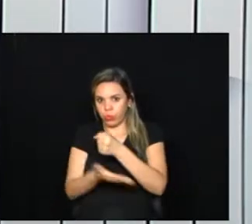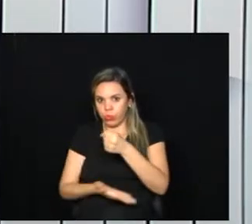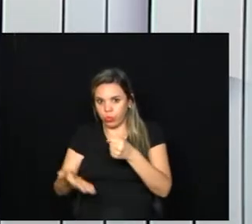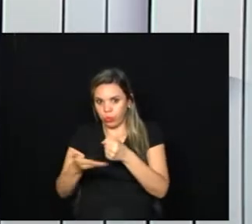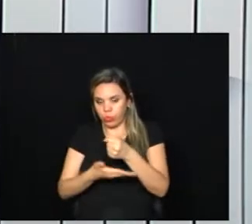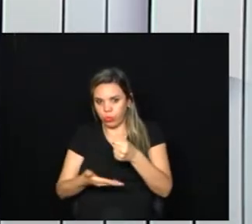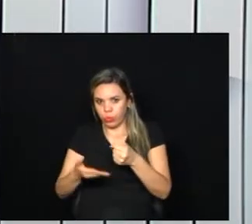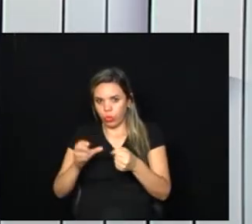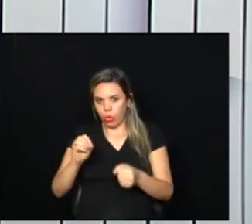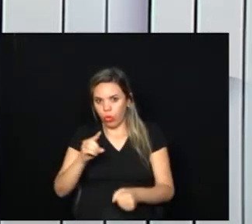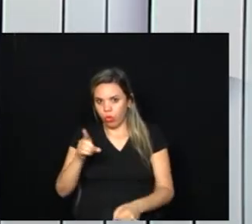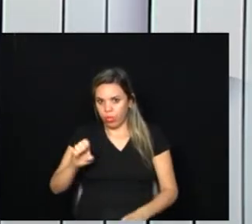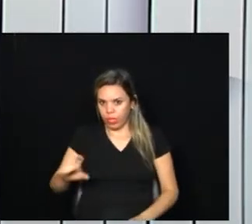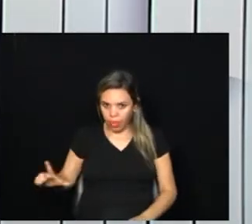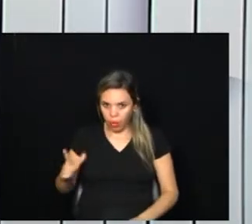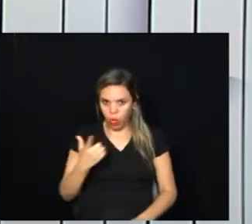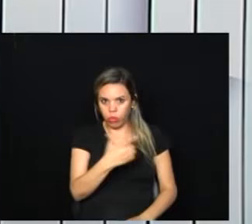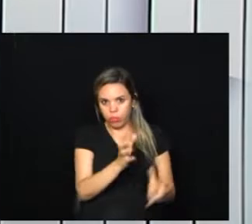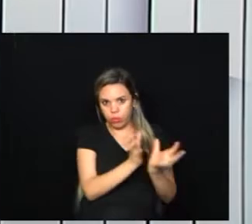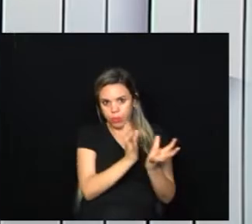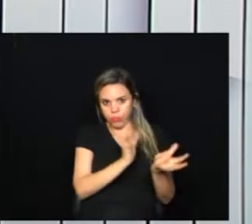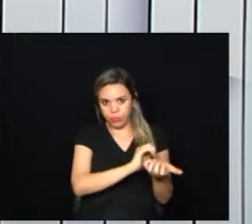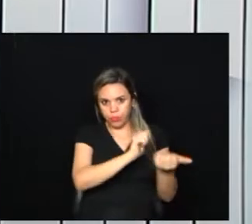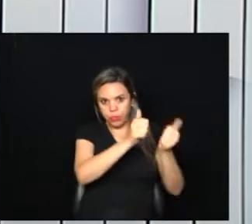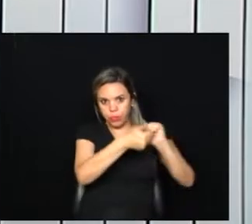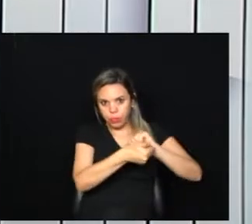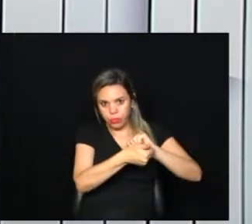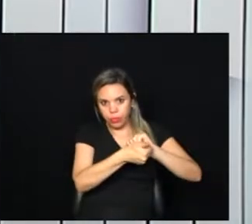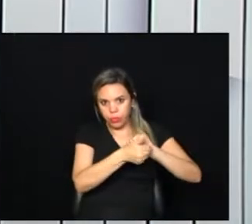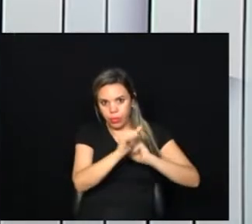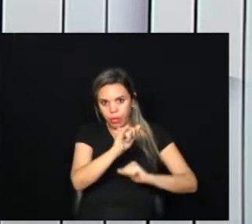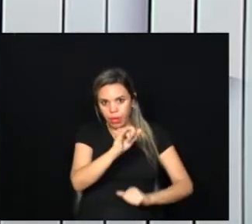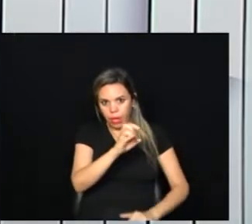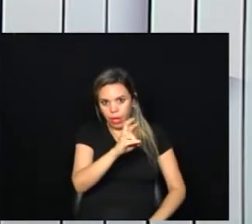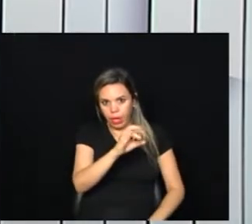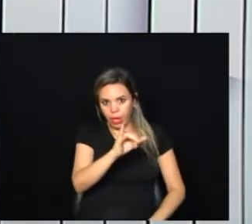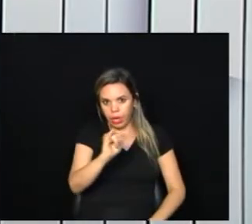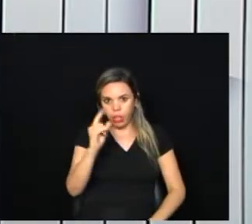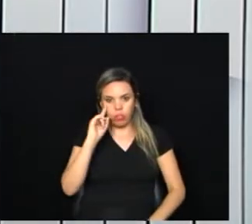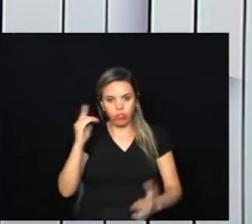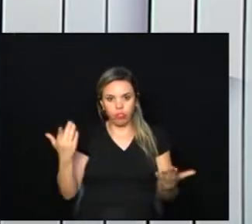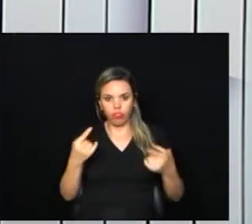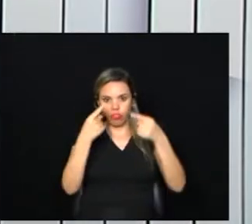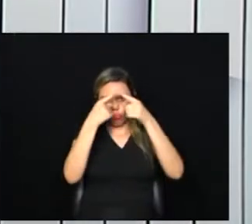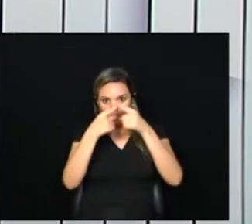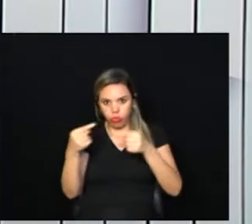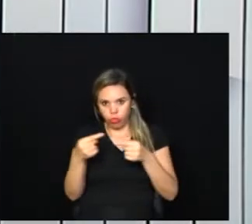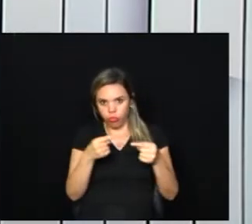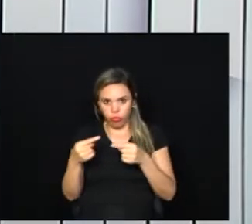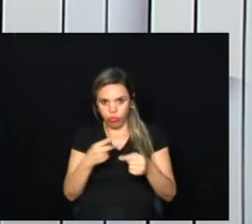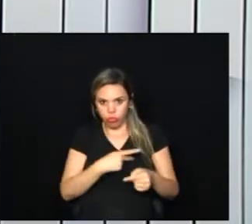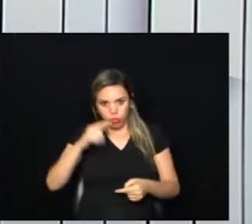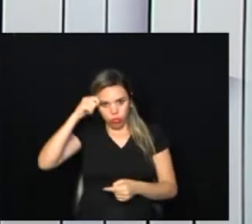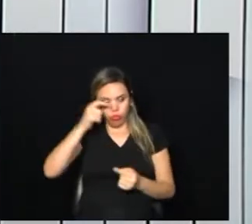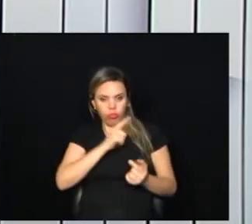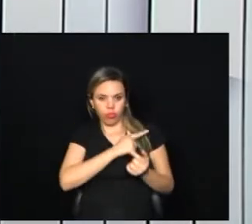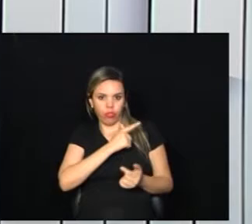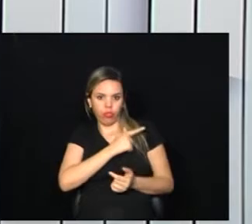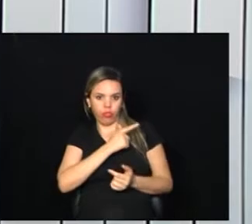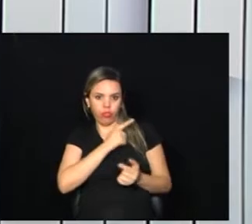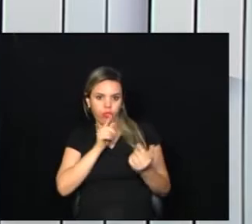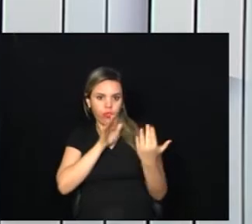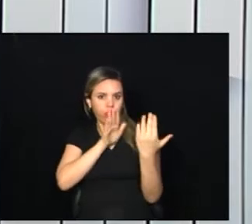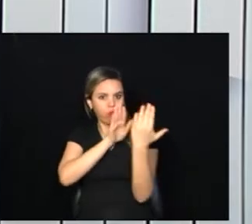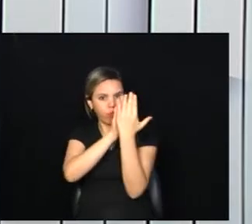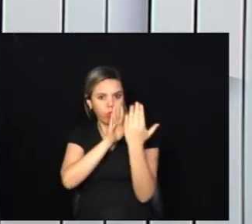entre Osiel Futebol Clube e Esporte Clube Icaraí. Hoje é dia de derby também entre Ponte Preta e Guarani. Nós